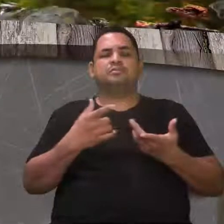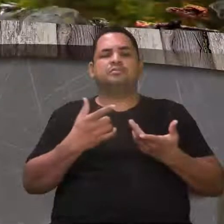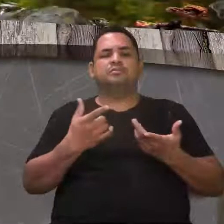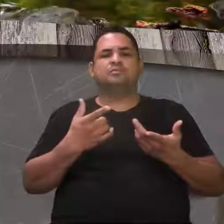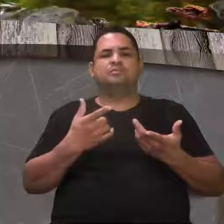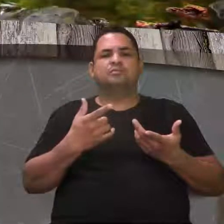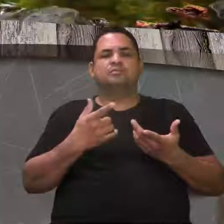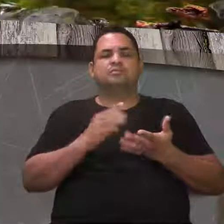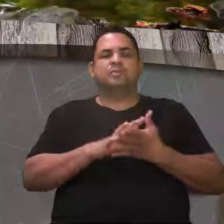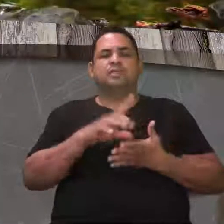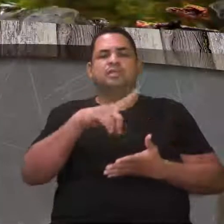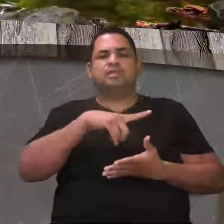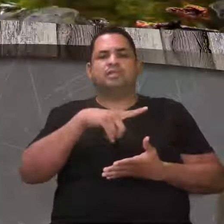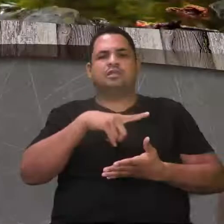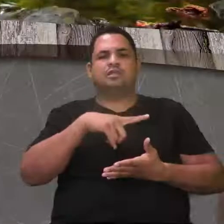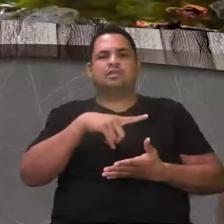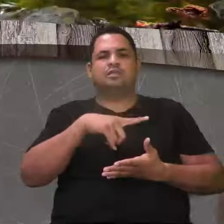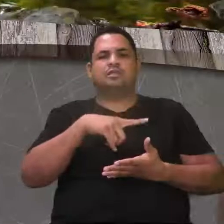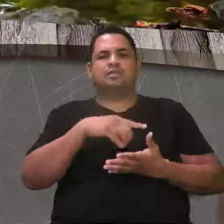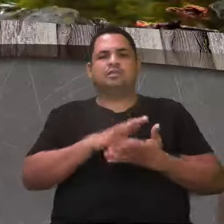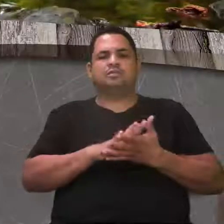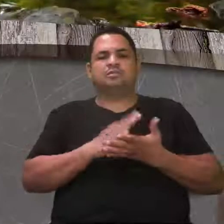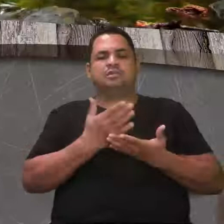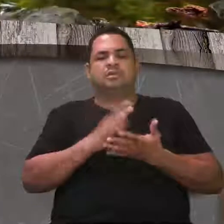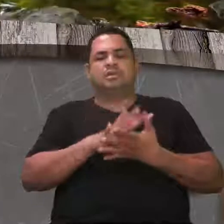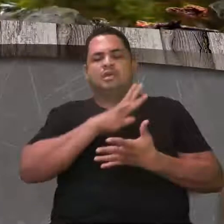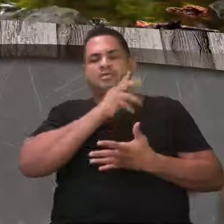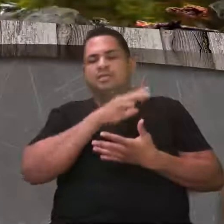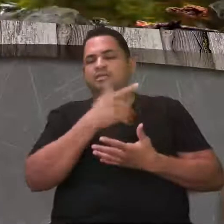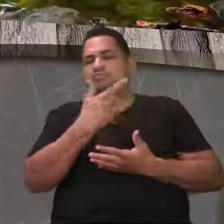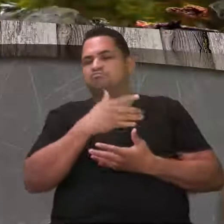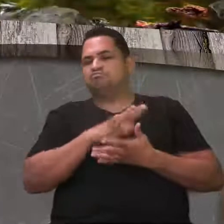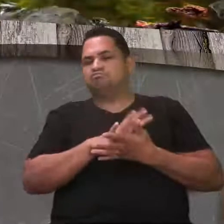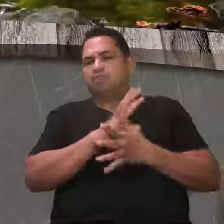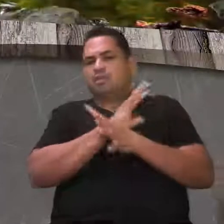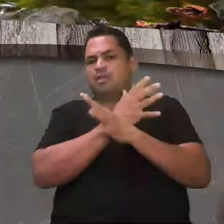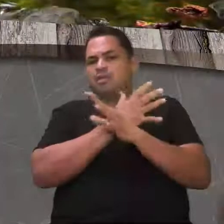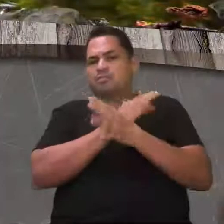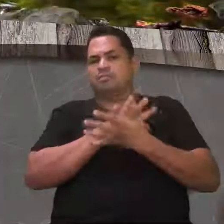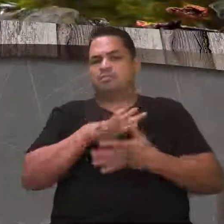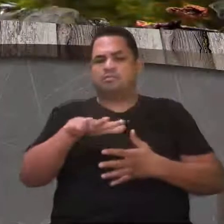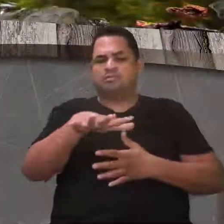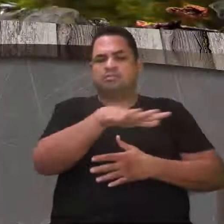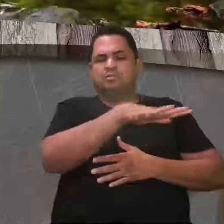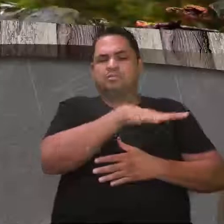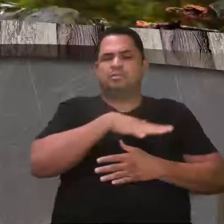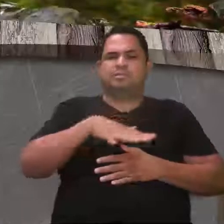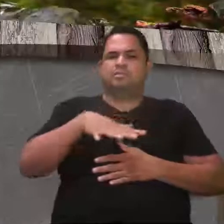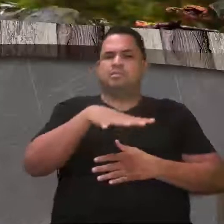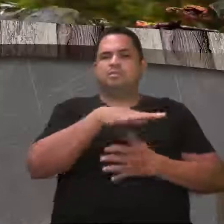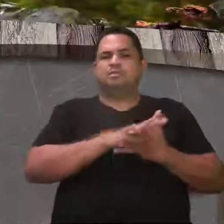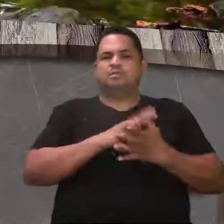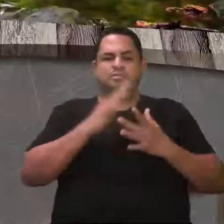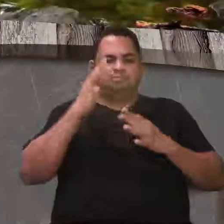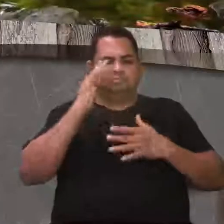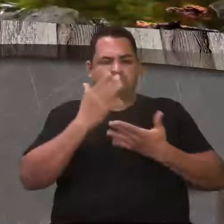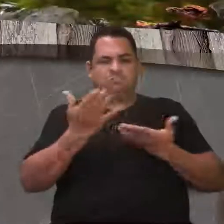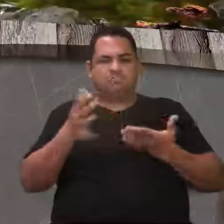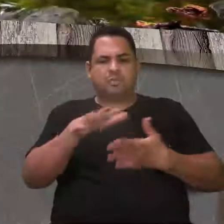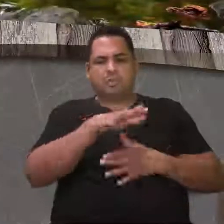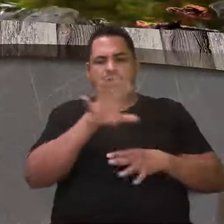exuberante presença de invertebrados, insetos, que ocupam todos os cantos imagináveis da